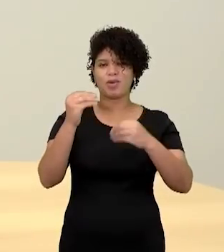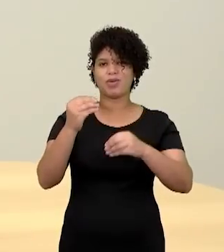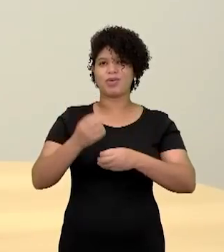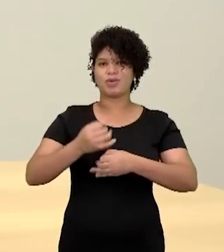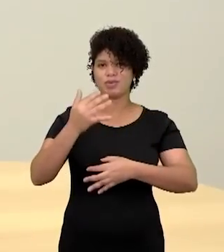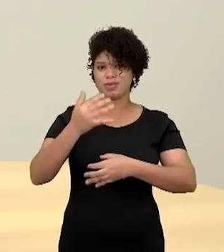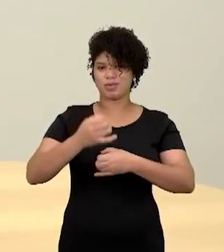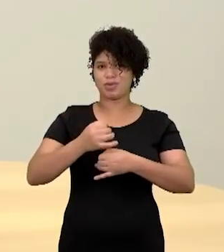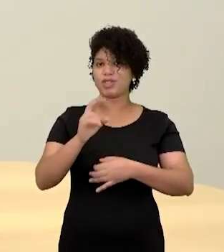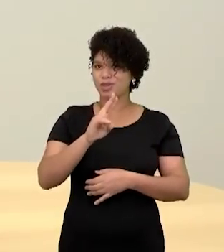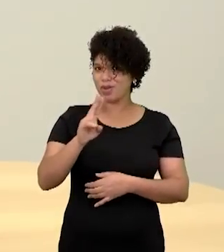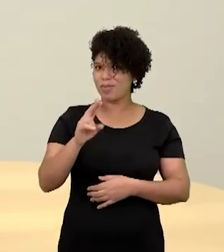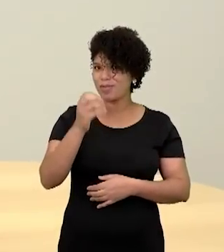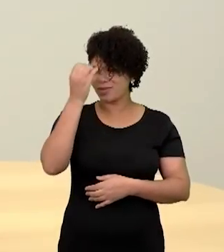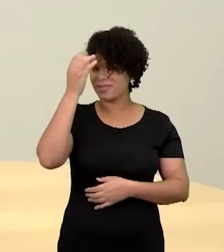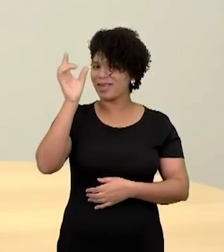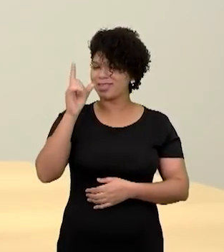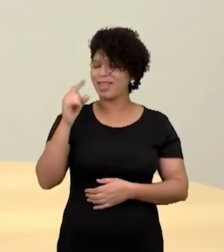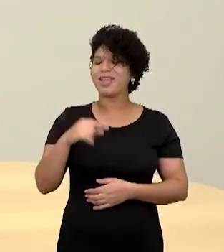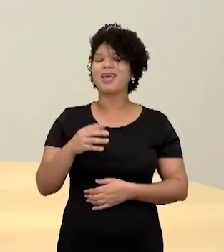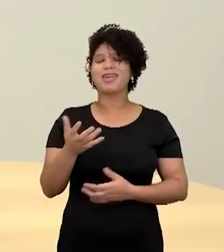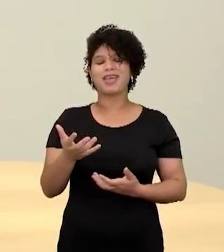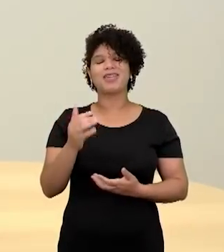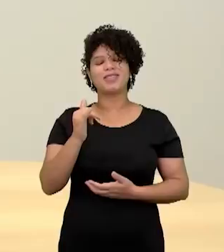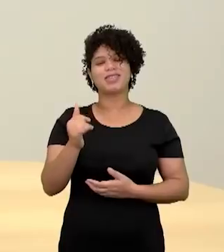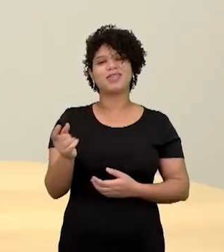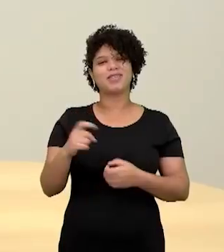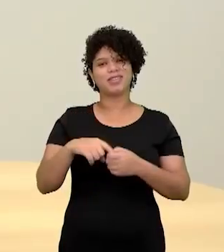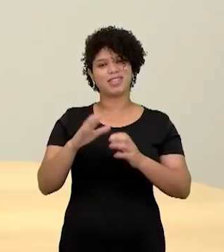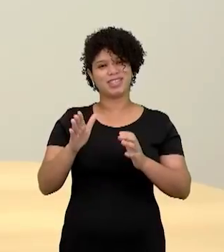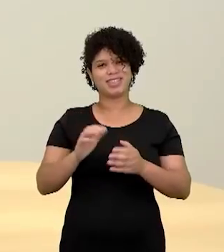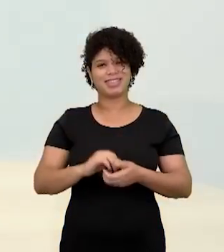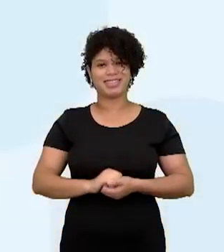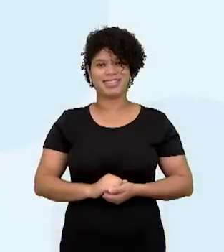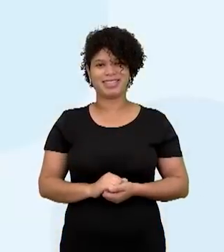chat. Mandem seu nome, tá bom? Eu quero divulgar aqui e a gente já volta.